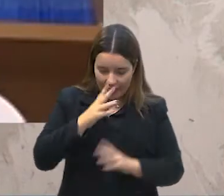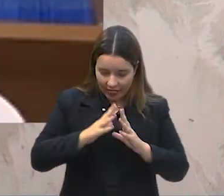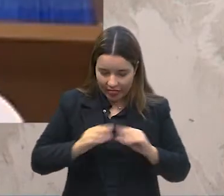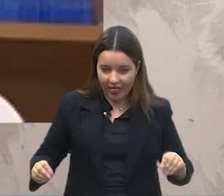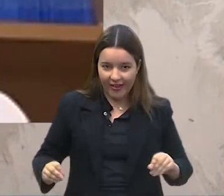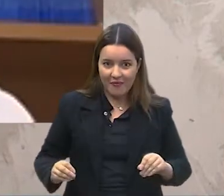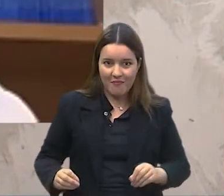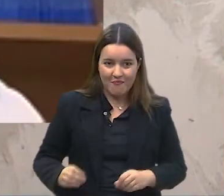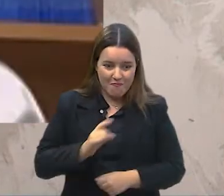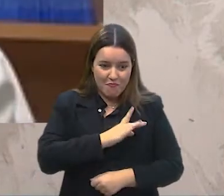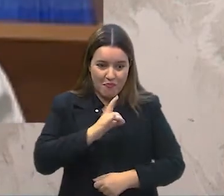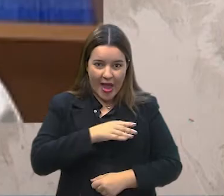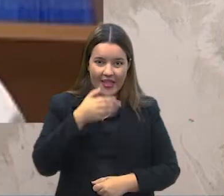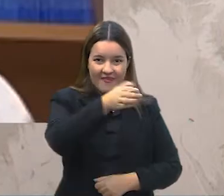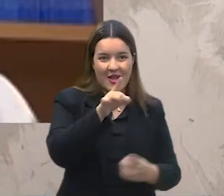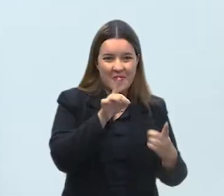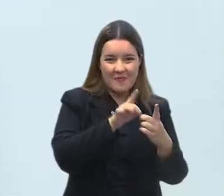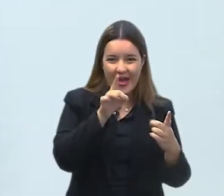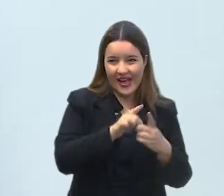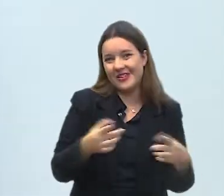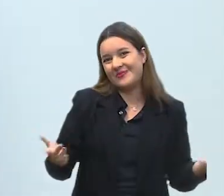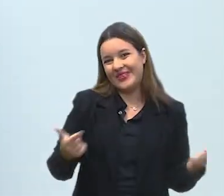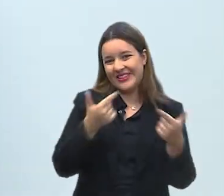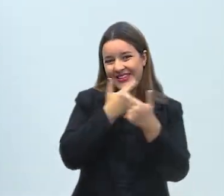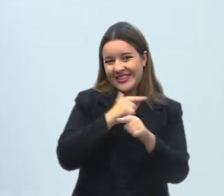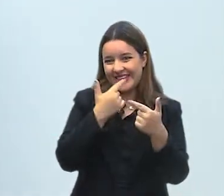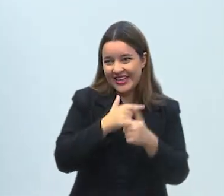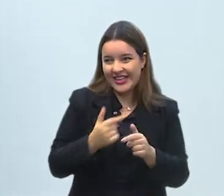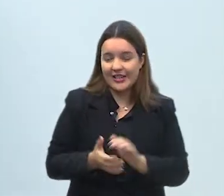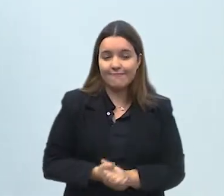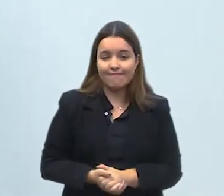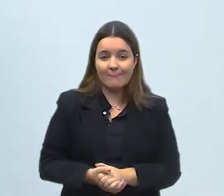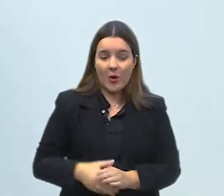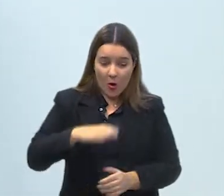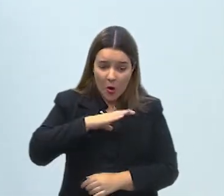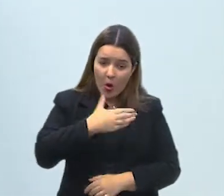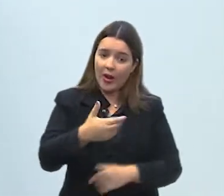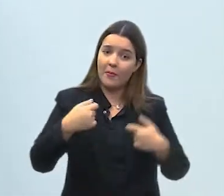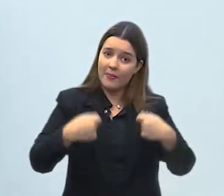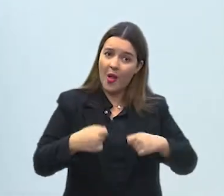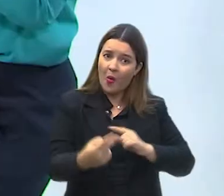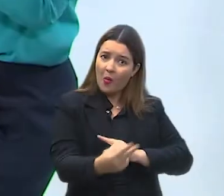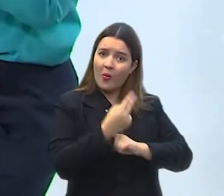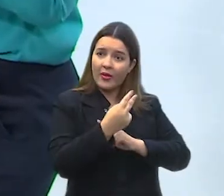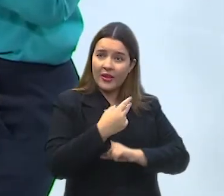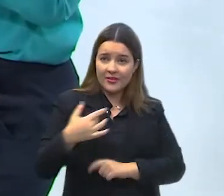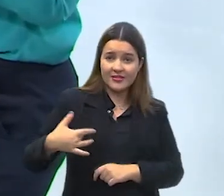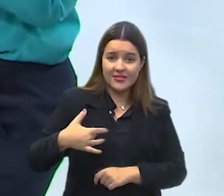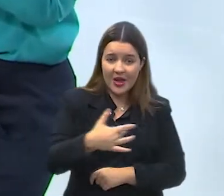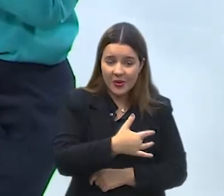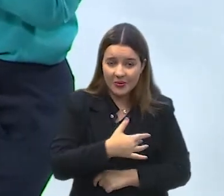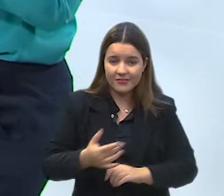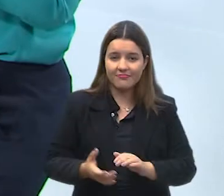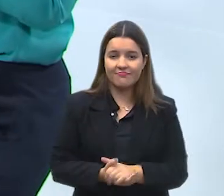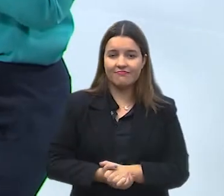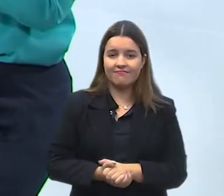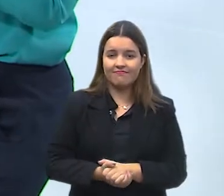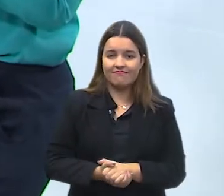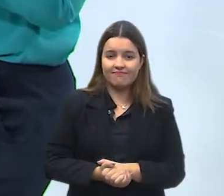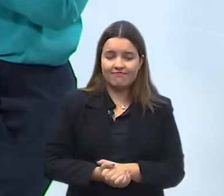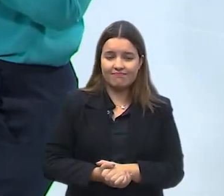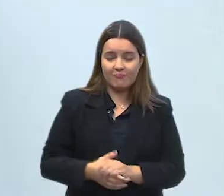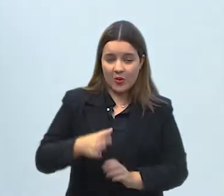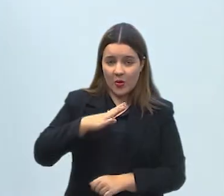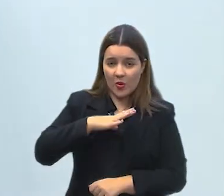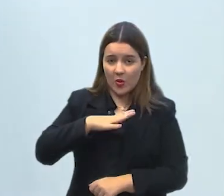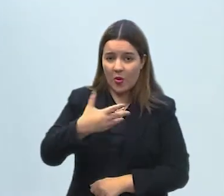embora. Tem que ser corajoso, tem que se cuidar, não adianta. Ô, doutor, a gente está falando aí de coragem, né? Tem a